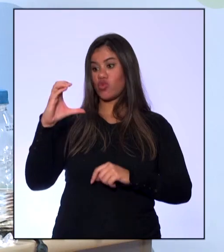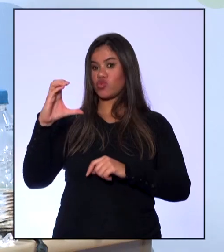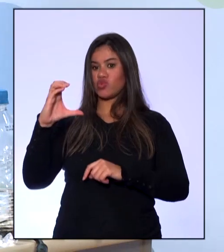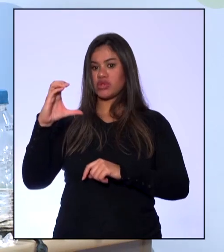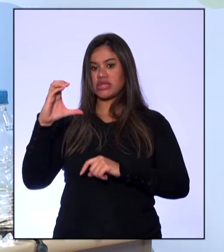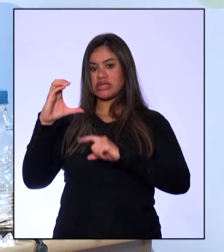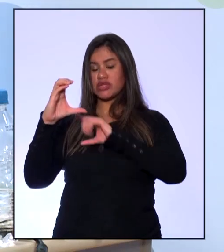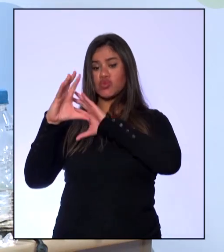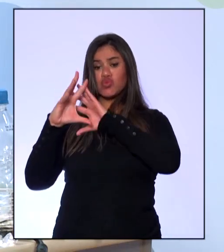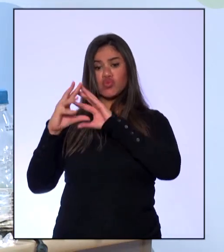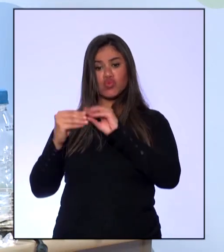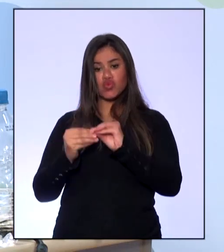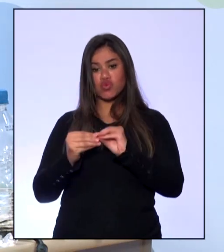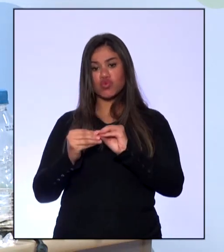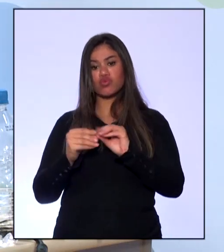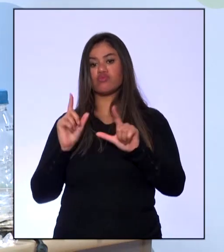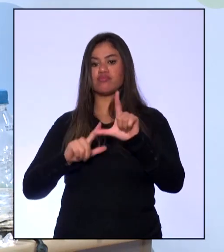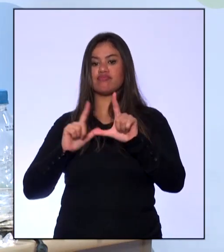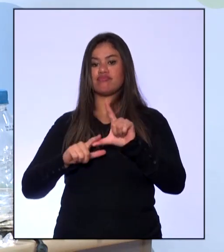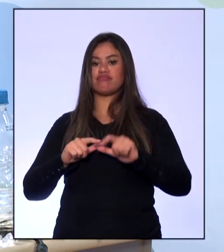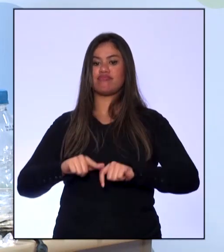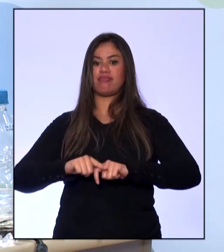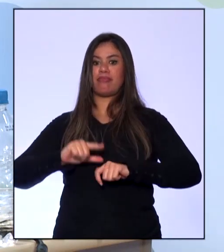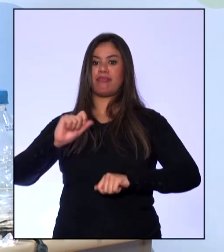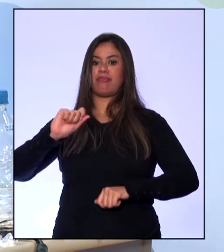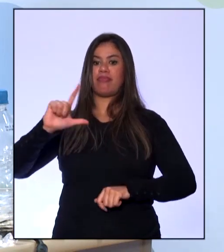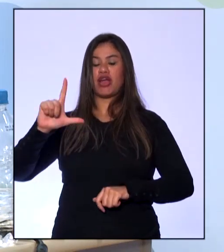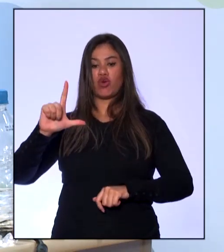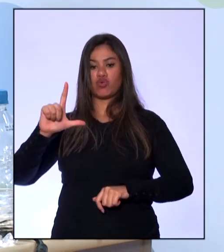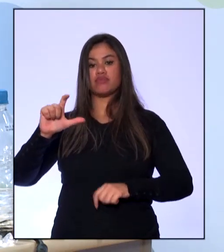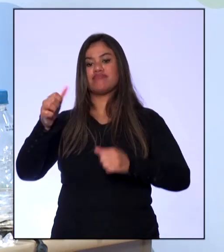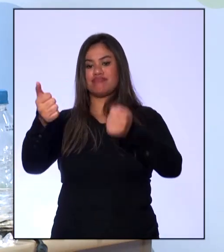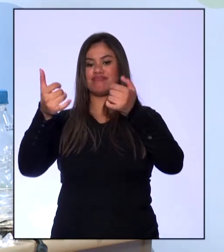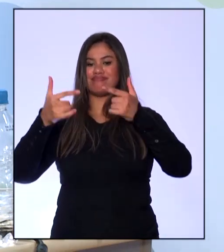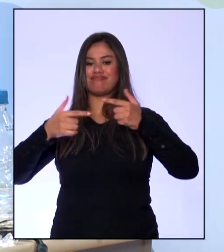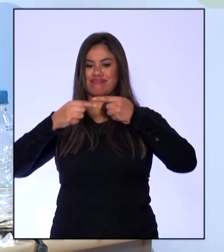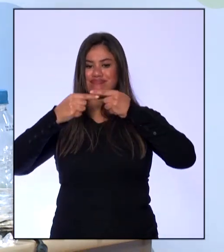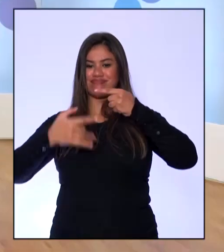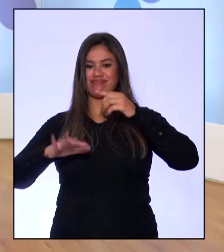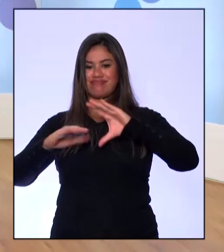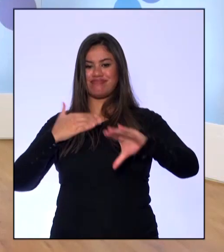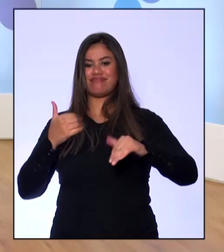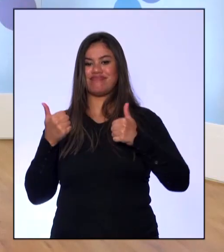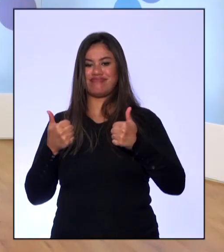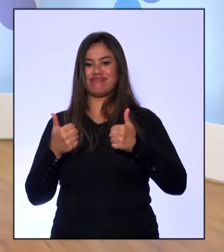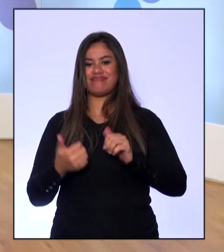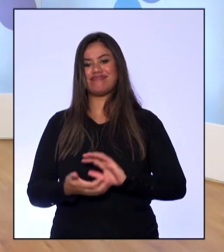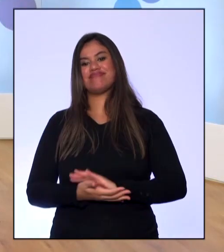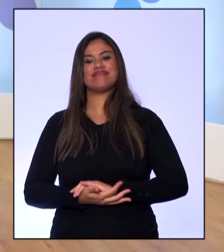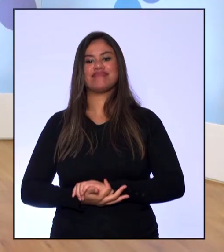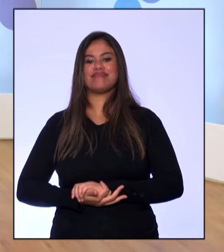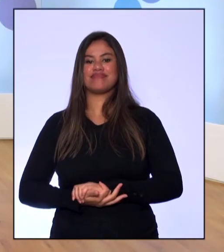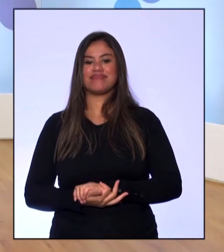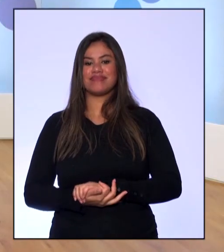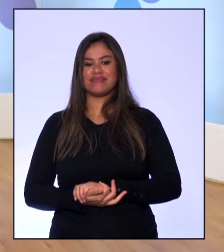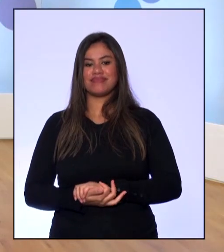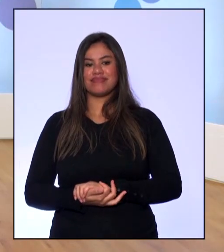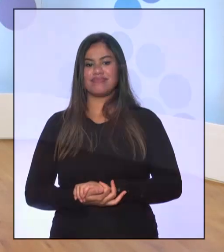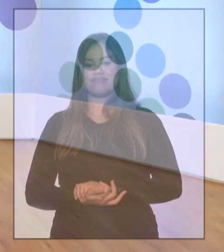que isso acontece? Olha, eu vou dar mais um minutinho, que eu quero ver uma justificativa bem legal de vocês, tudo bem? Vamos lá. Vamos lá.